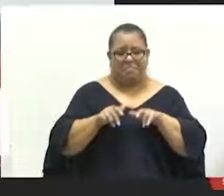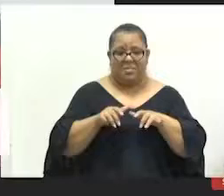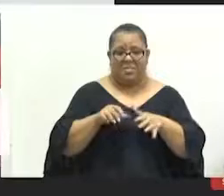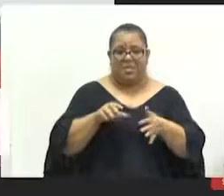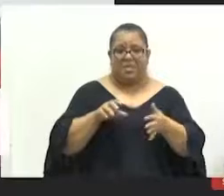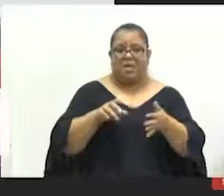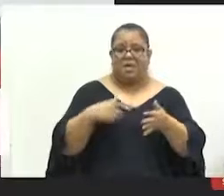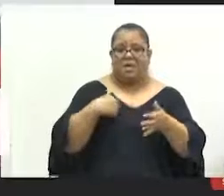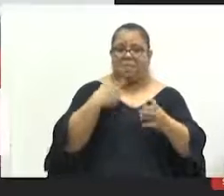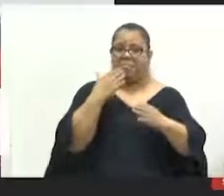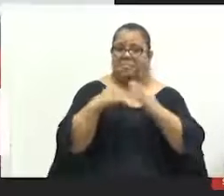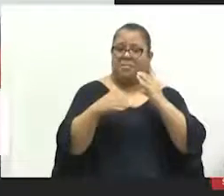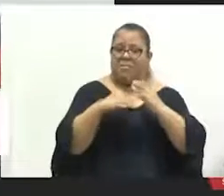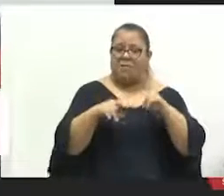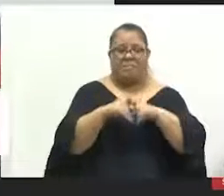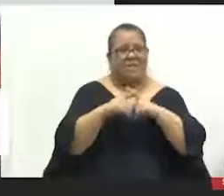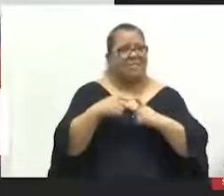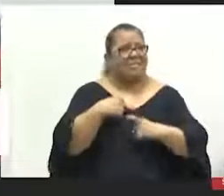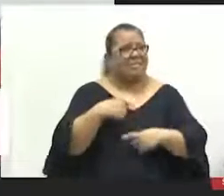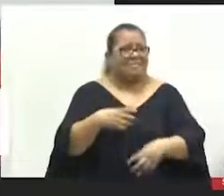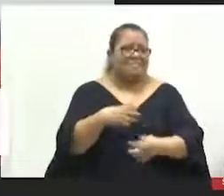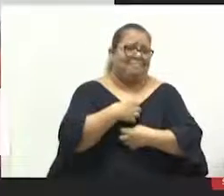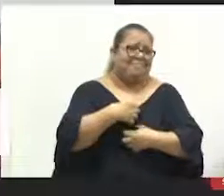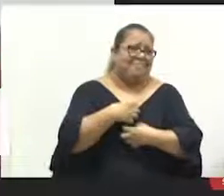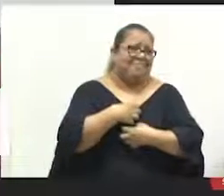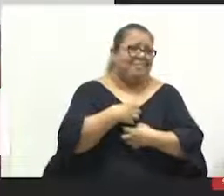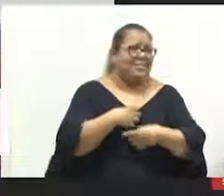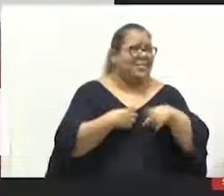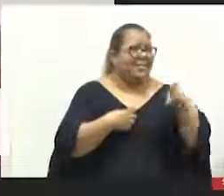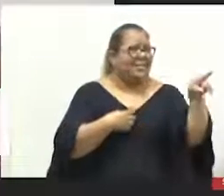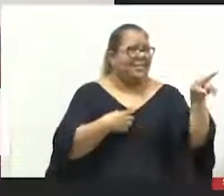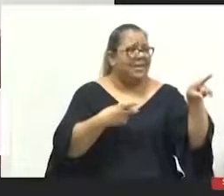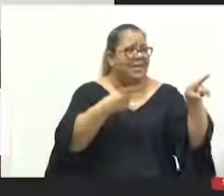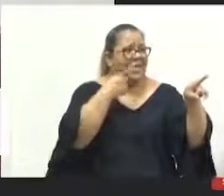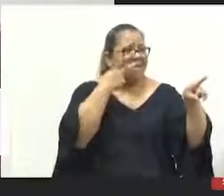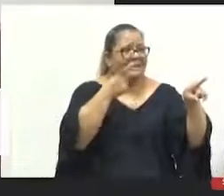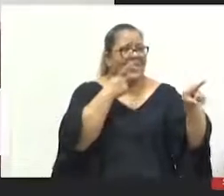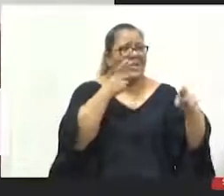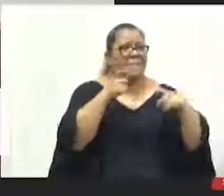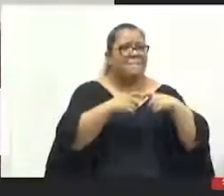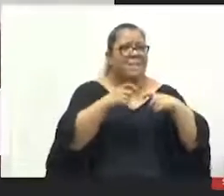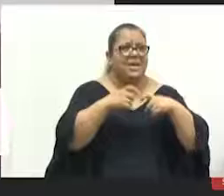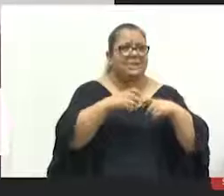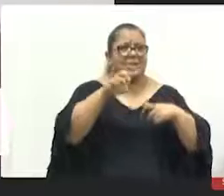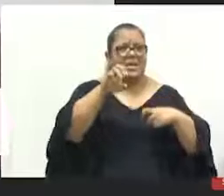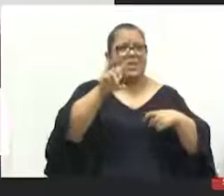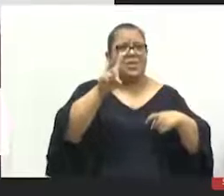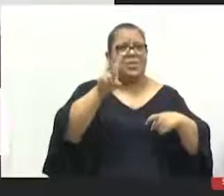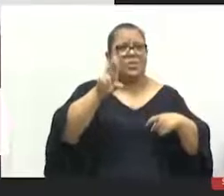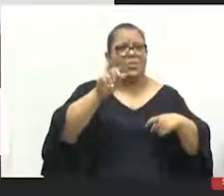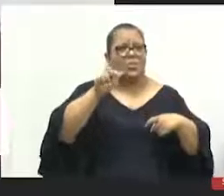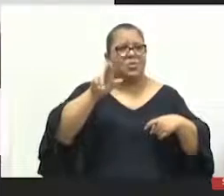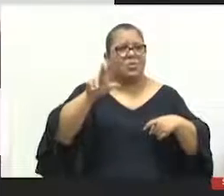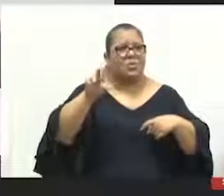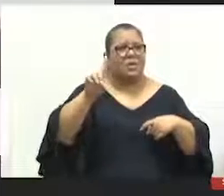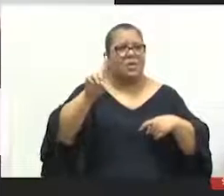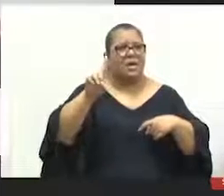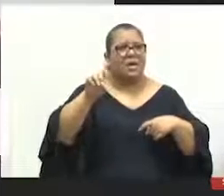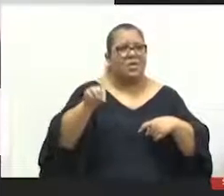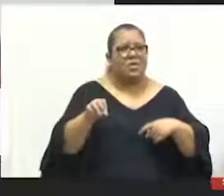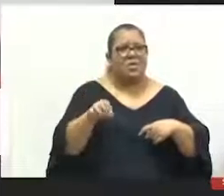que sempre me incomodou e continua me incomodando, com a fala do doutor Eduardo, né, que ele falou muito aí, citou até exemplo de